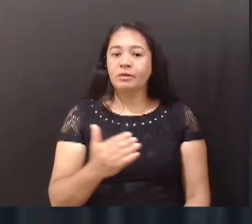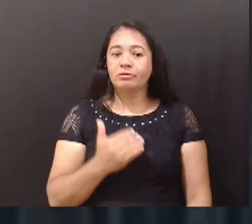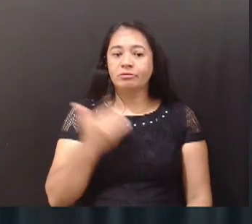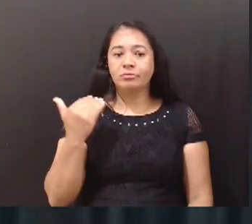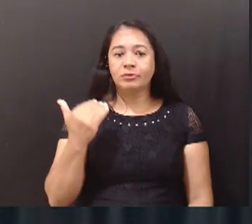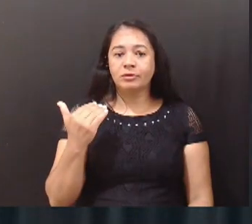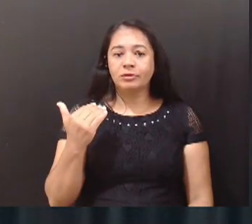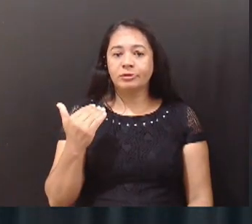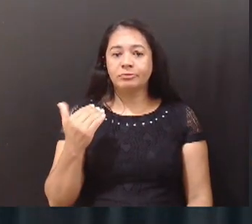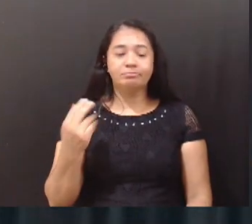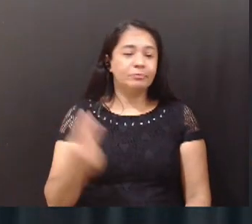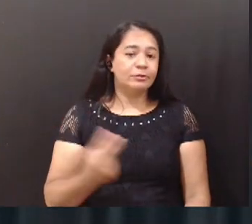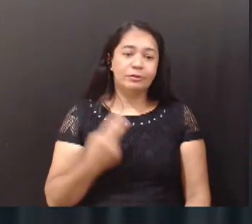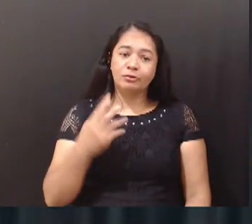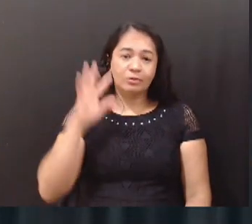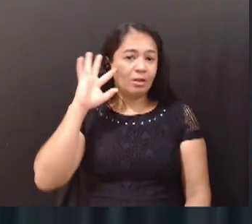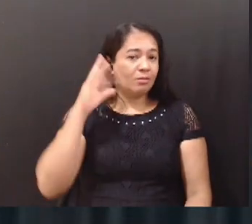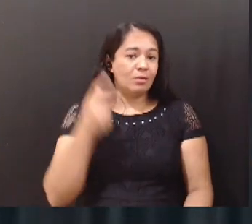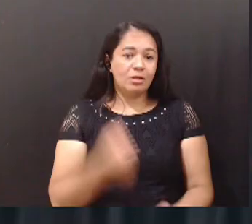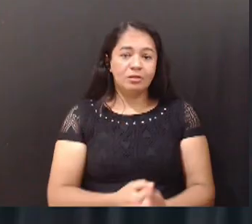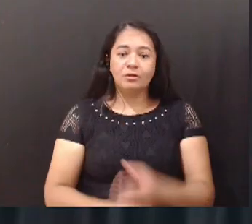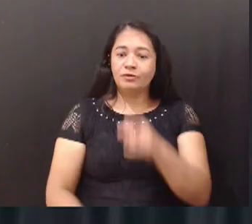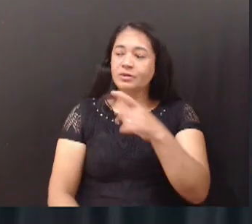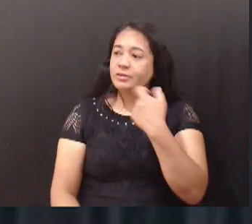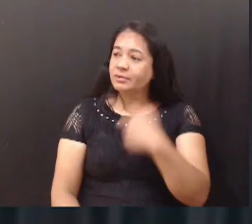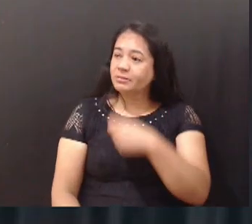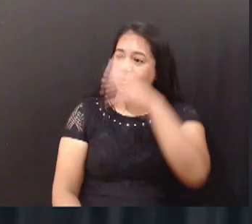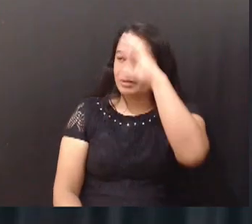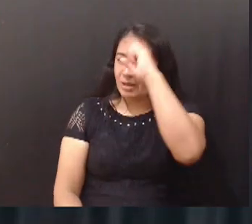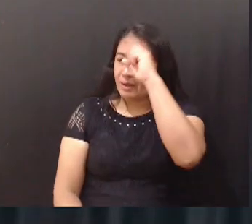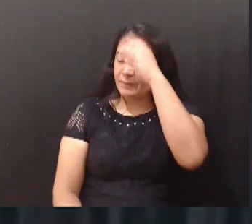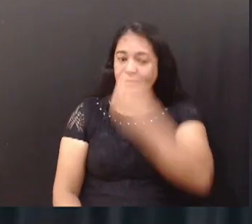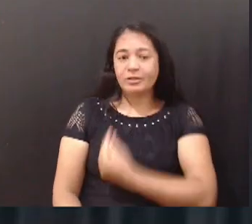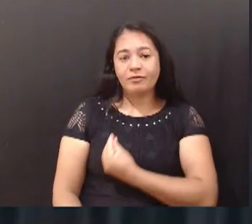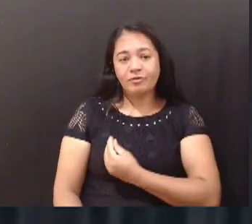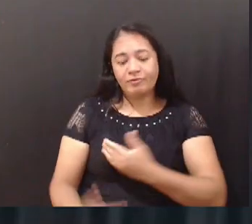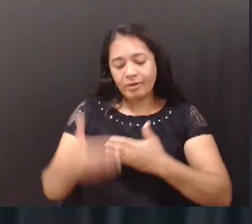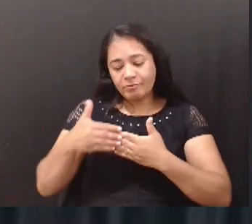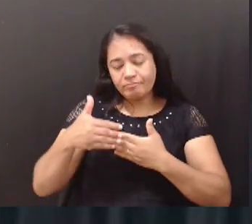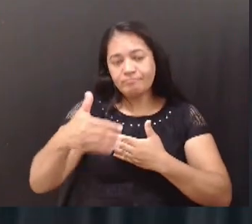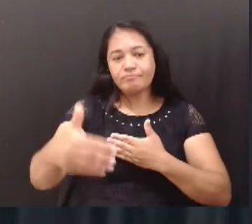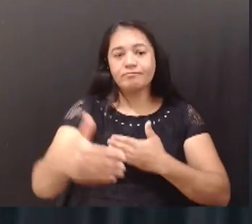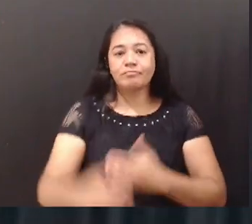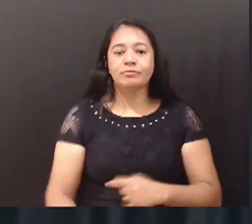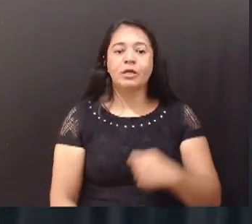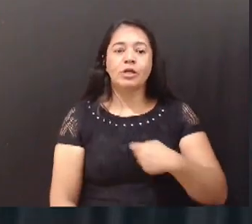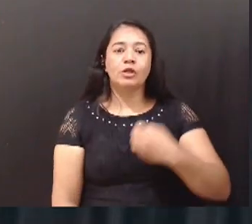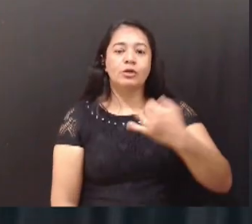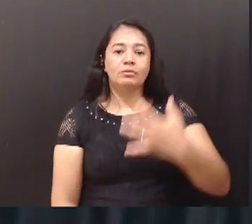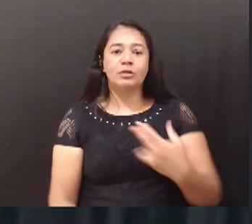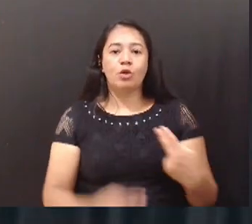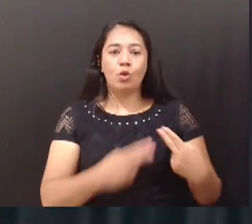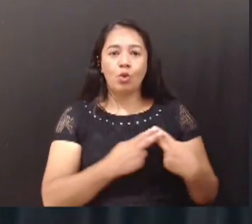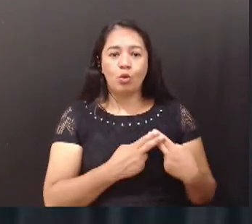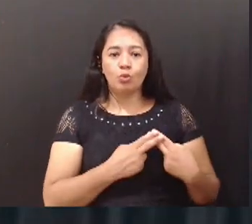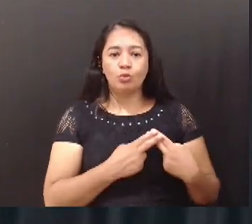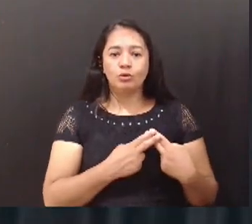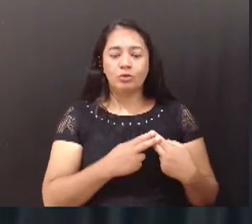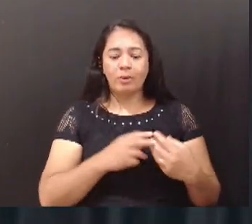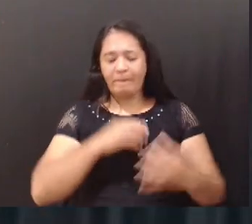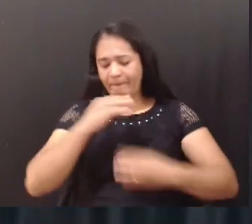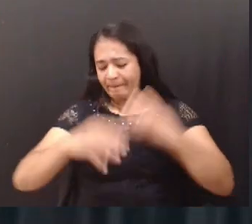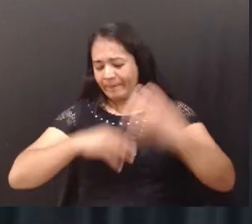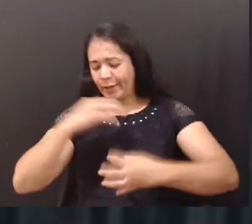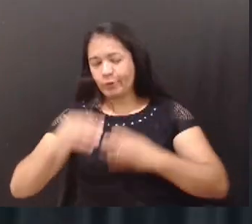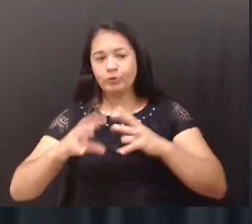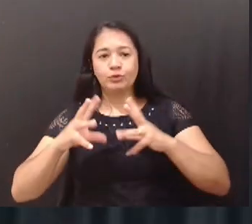Sim. Então você tem que aprender a viver a partir daquilo. Então eu costumo falar que o luto, ele vem e desorganiza tudo. Como se ele